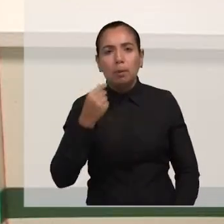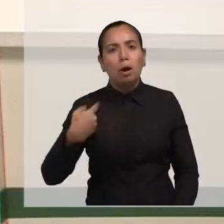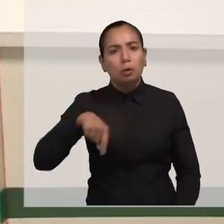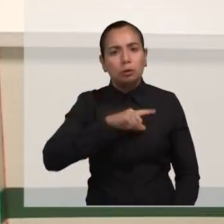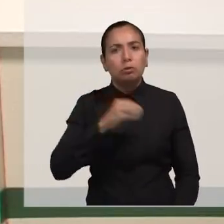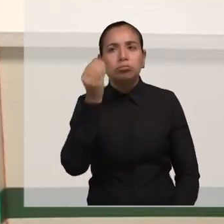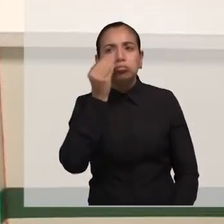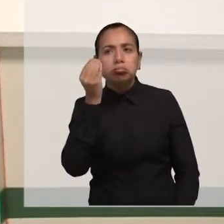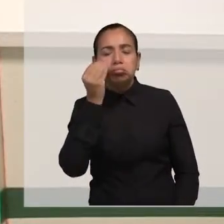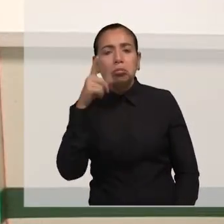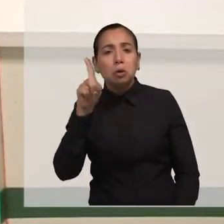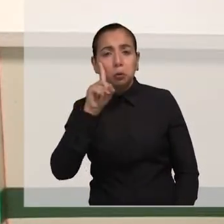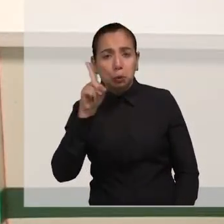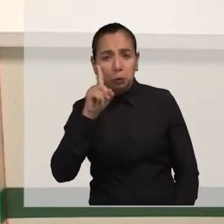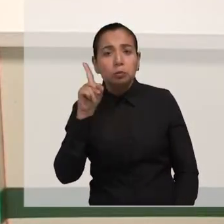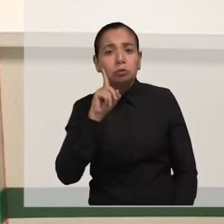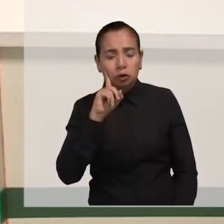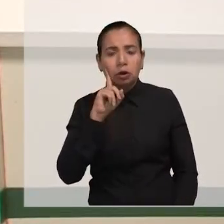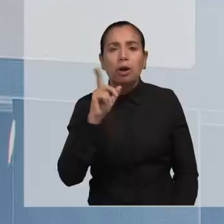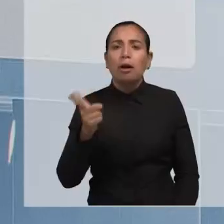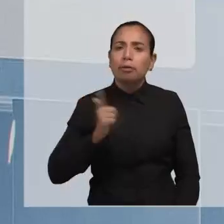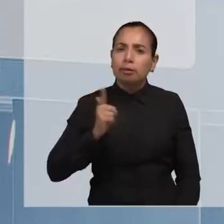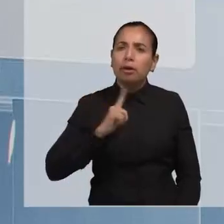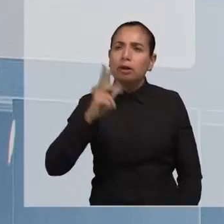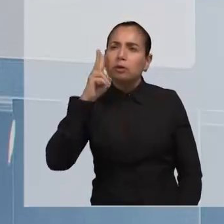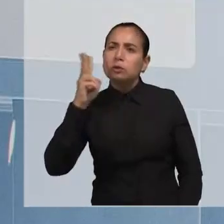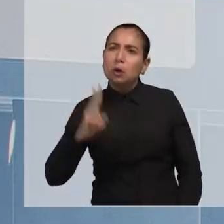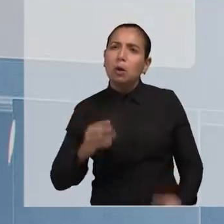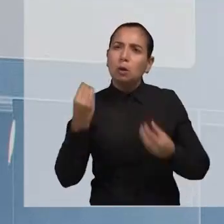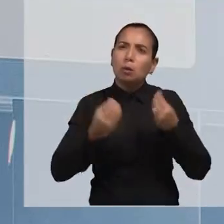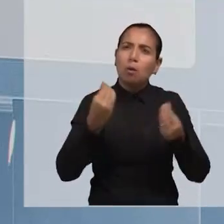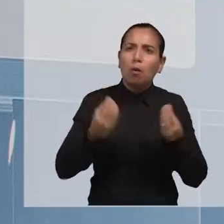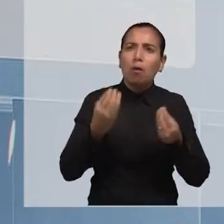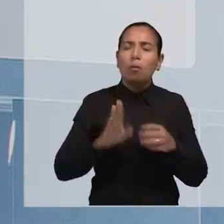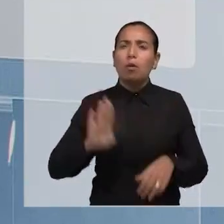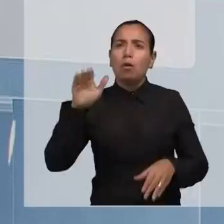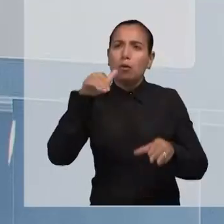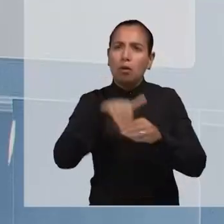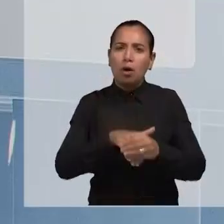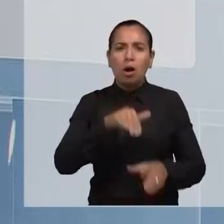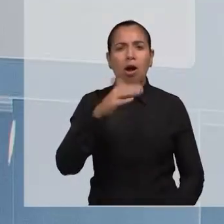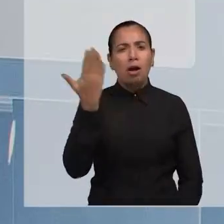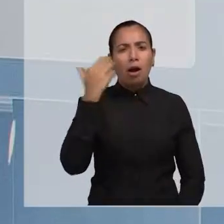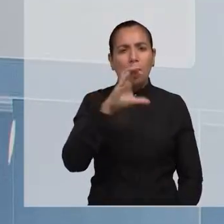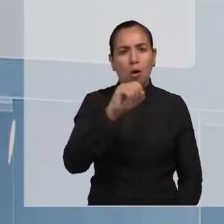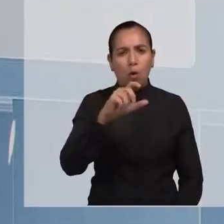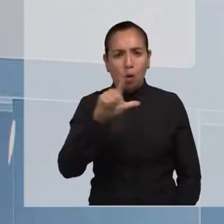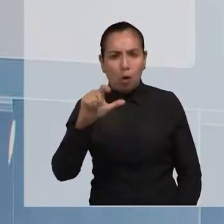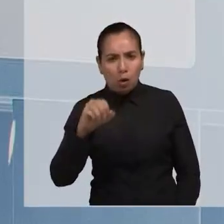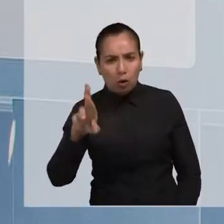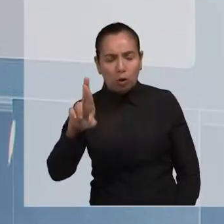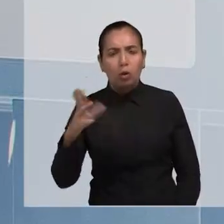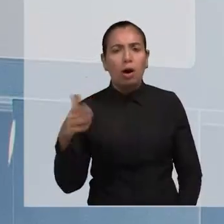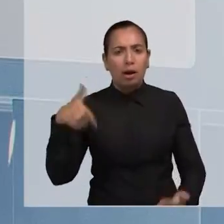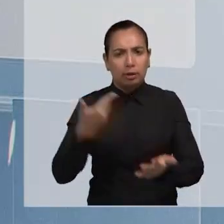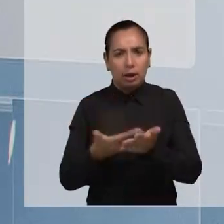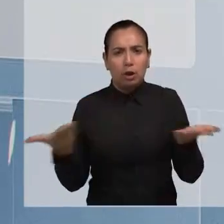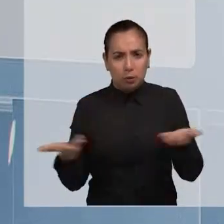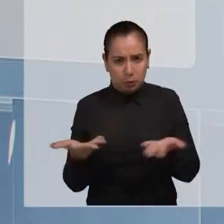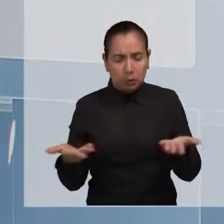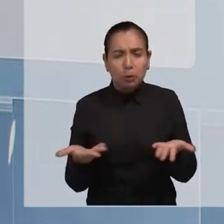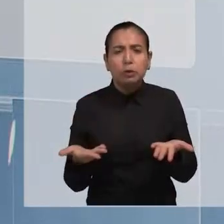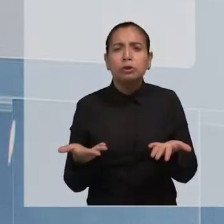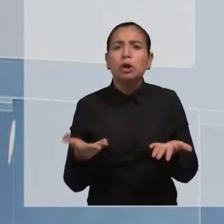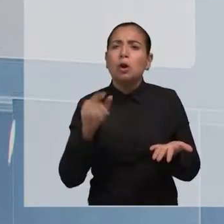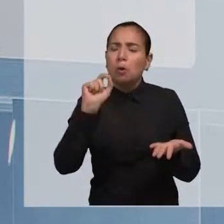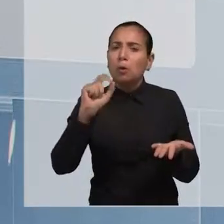e olhando o histórico das eleições presidenciais, desde a eleição do Collor para cá, depois da redemocratização, quem tem possibilidade de crescer?